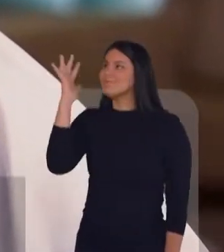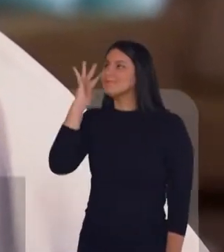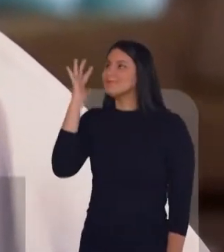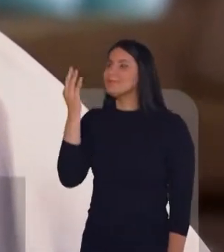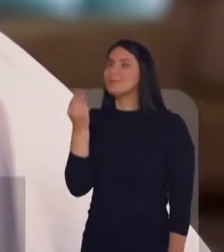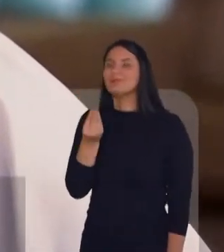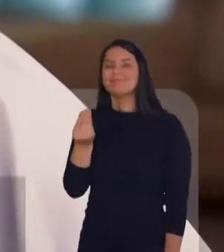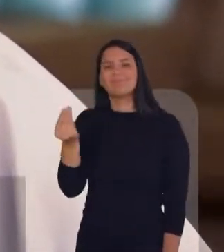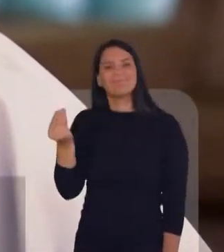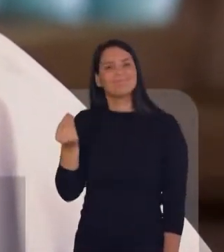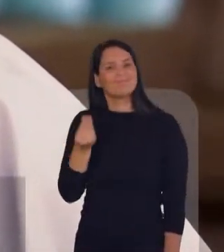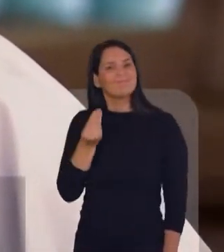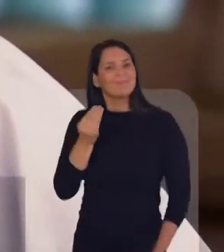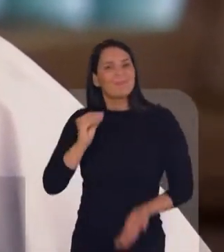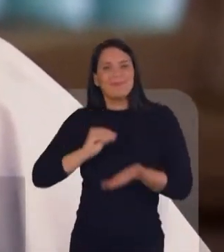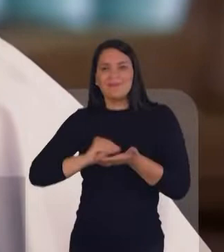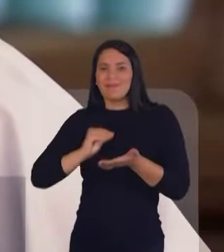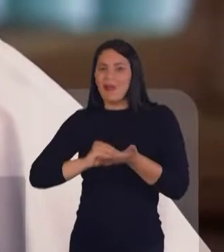imaginar